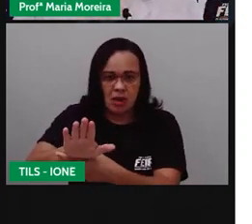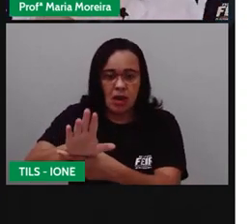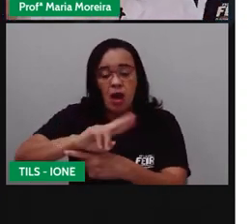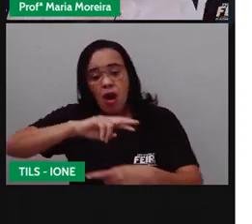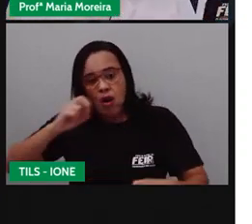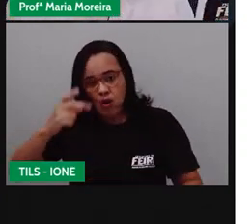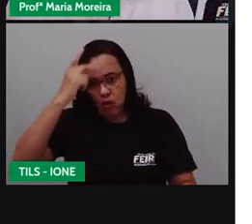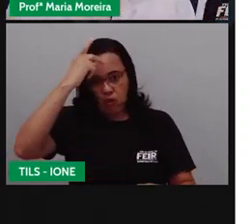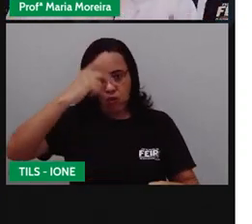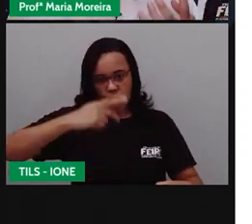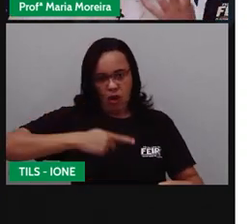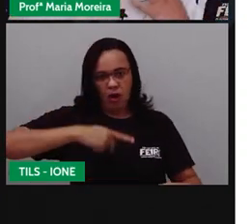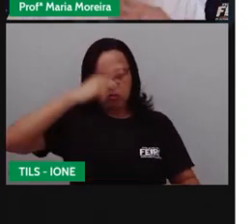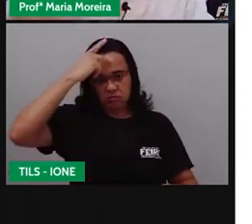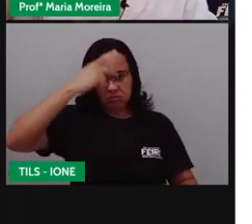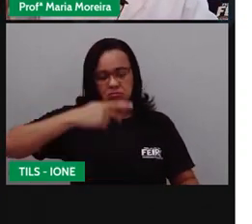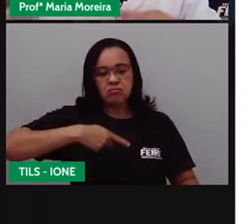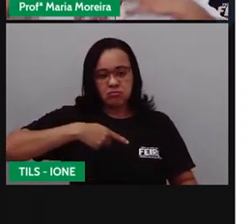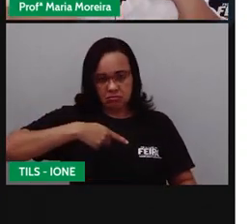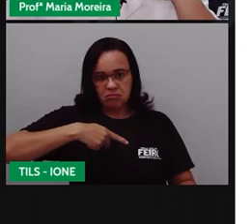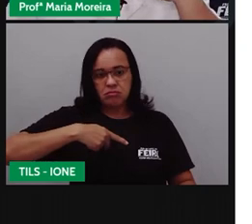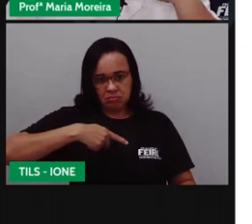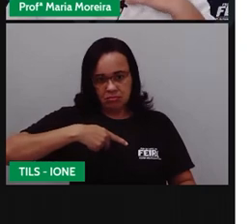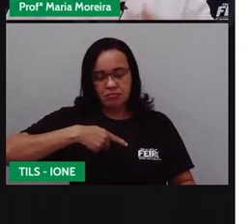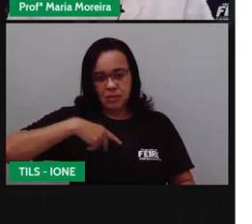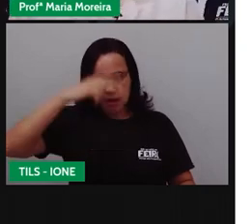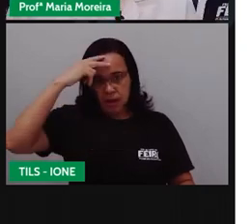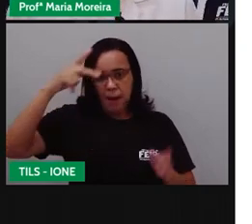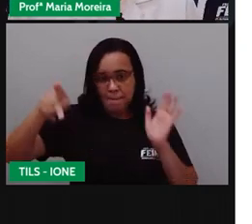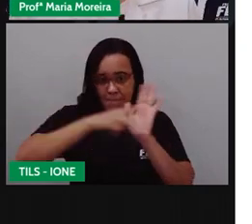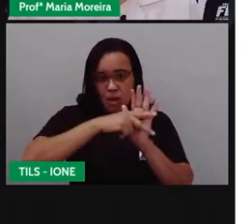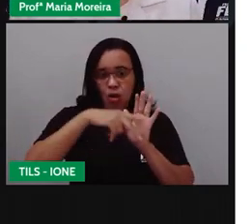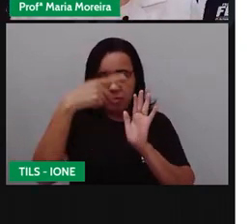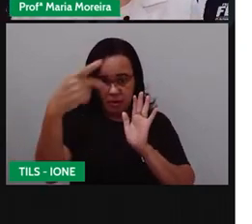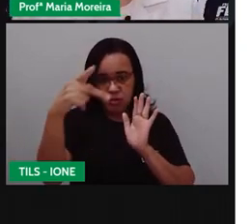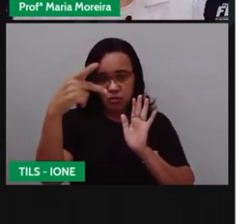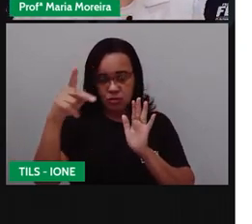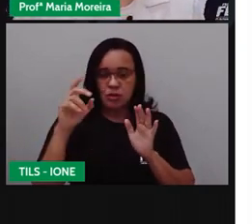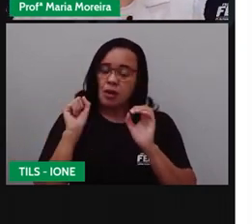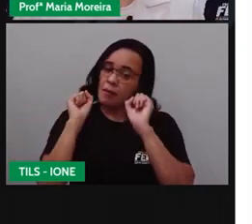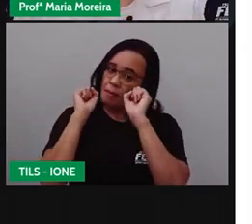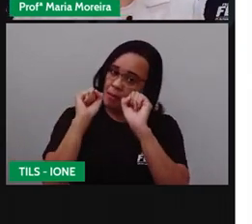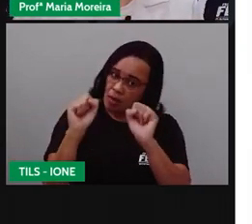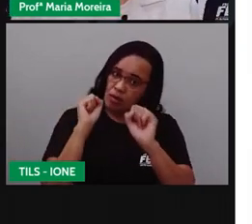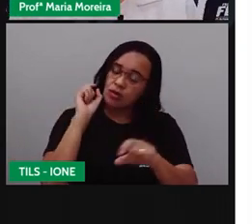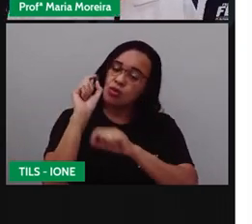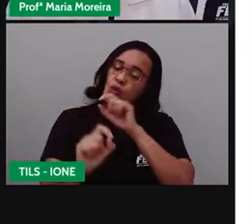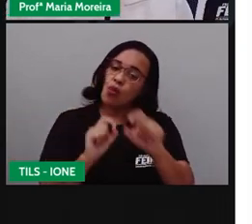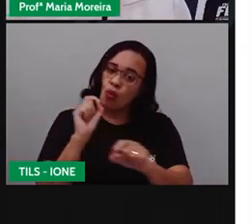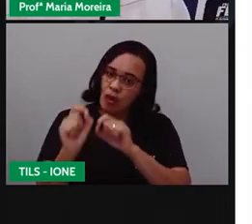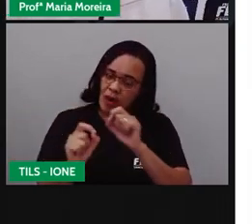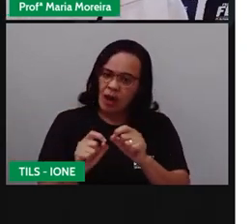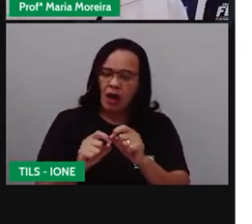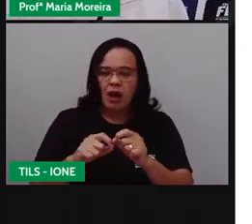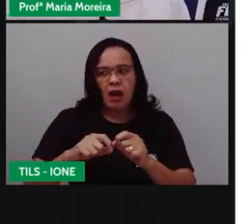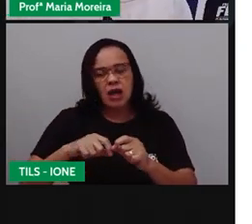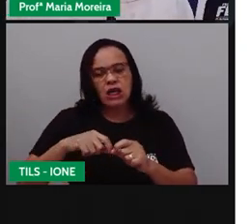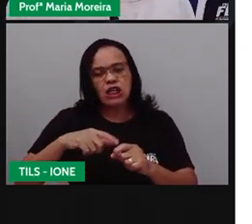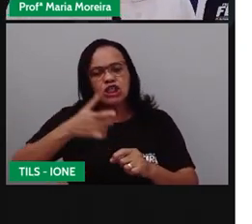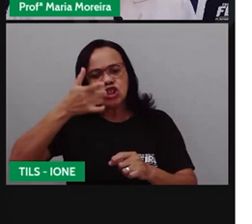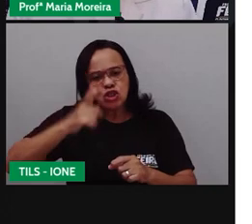autobiografia. Auto é o que é uma biografia? Nossa! Por fim, você deve realizar o quê? A revisão